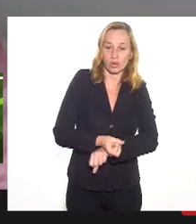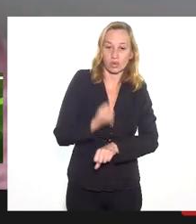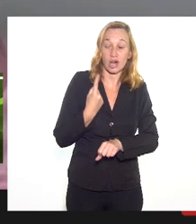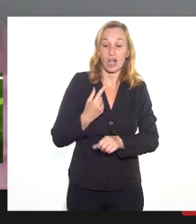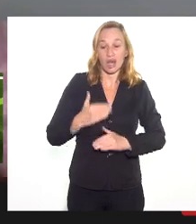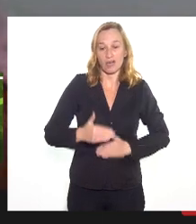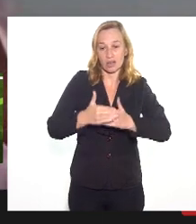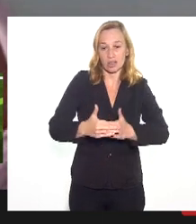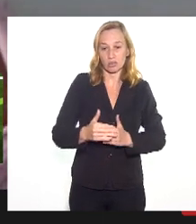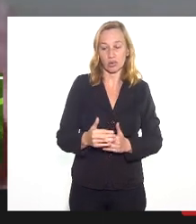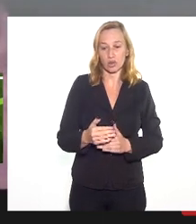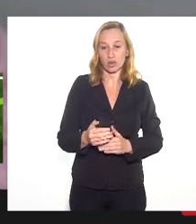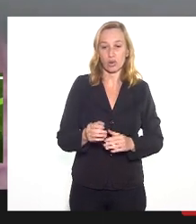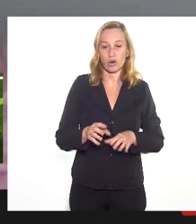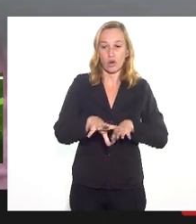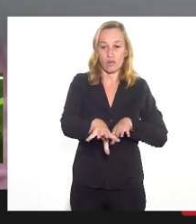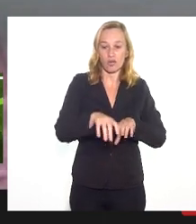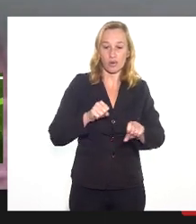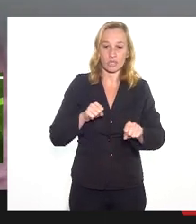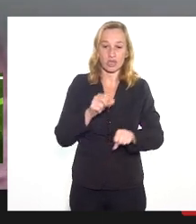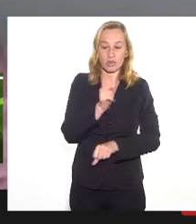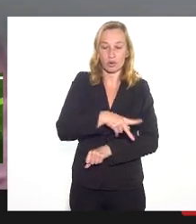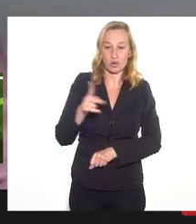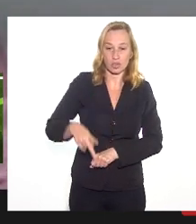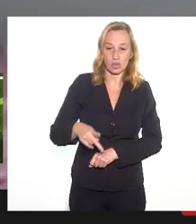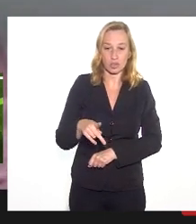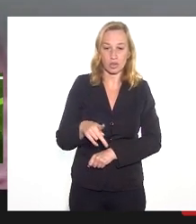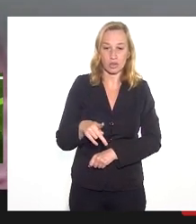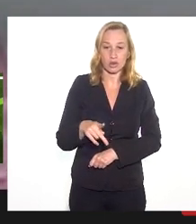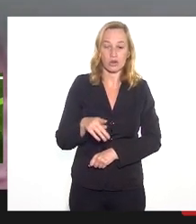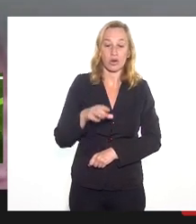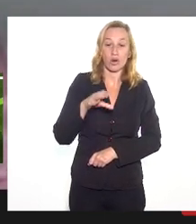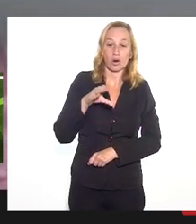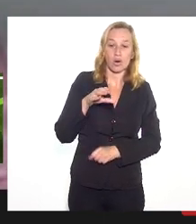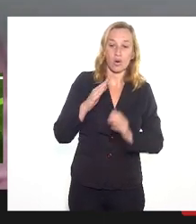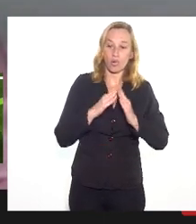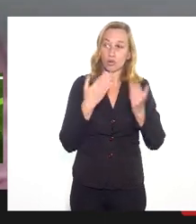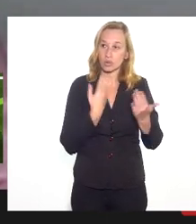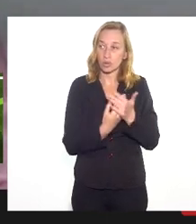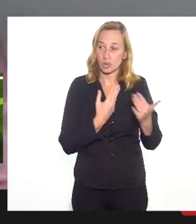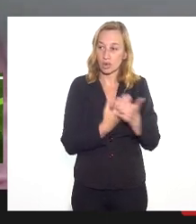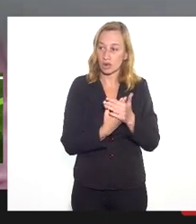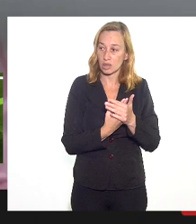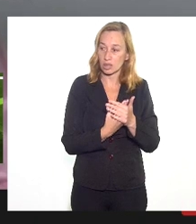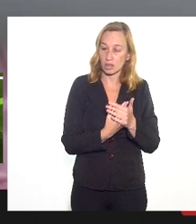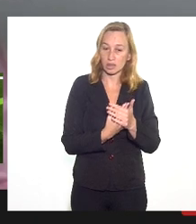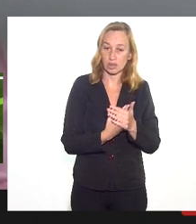professores lá no CEAV, no Colégio Estadual Arthur Vargas de Angra dos Reis, que